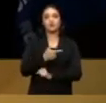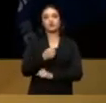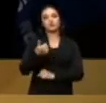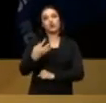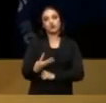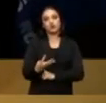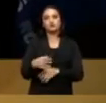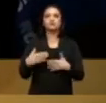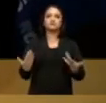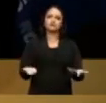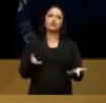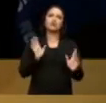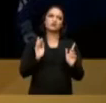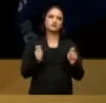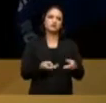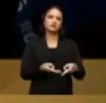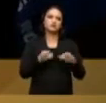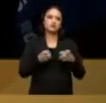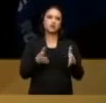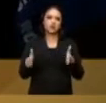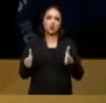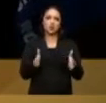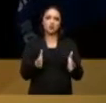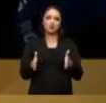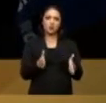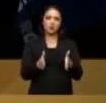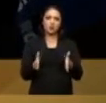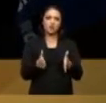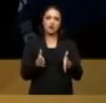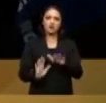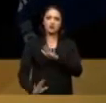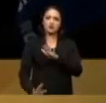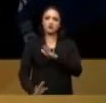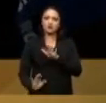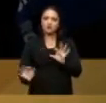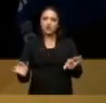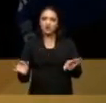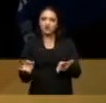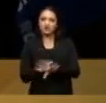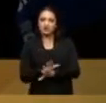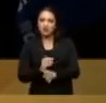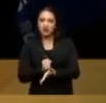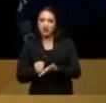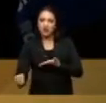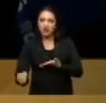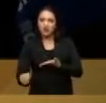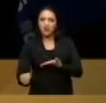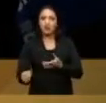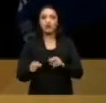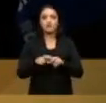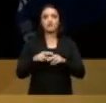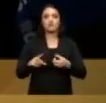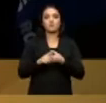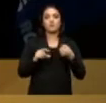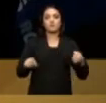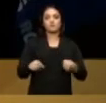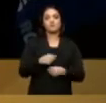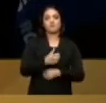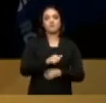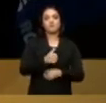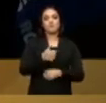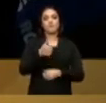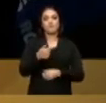a prescrição da pretensão punitiva estatal na forma dos artigos mencionados, em conjunto com o artigo 117,